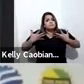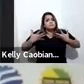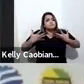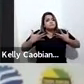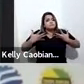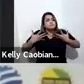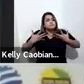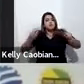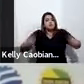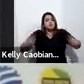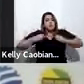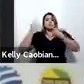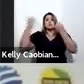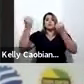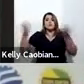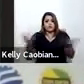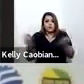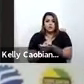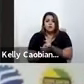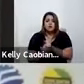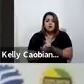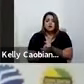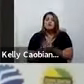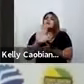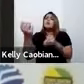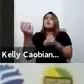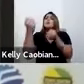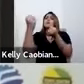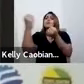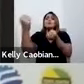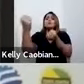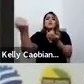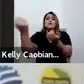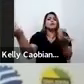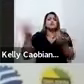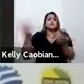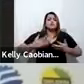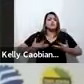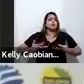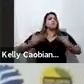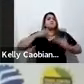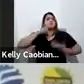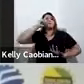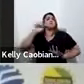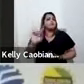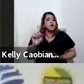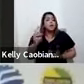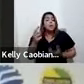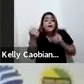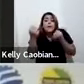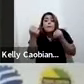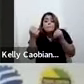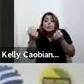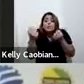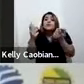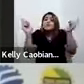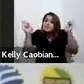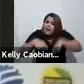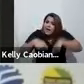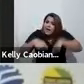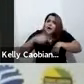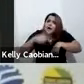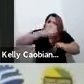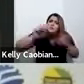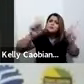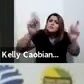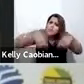poder num sentido que não é um sentido arrogante, é um poder de podermos buscar as nossas